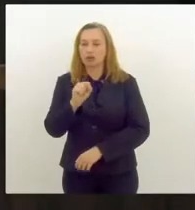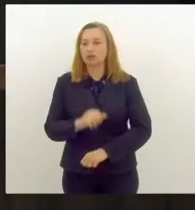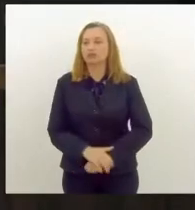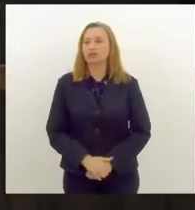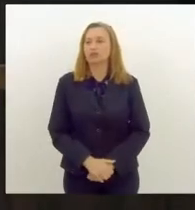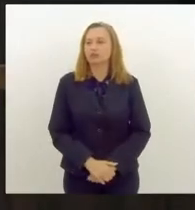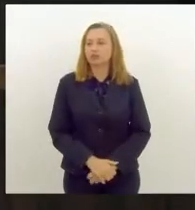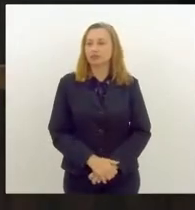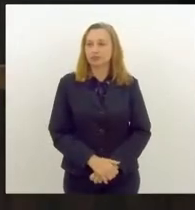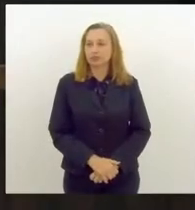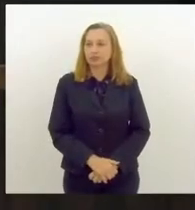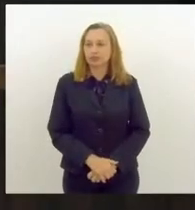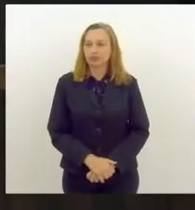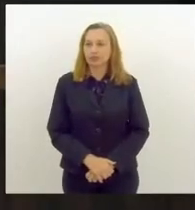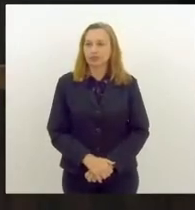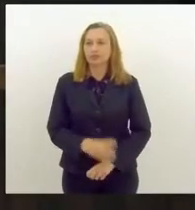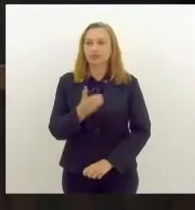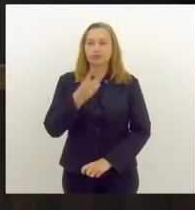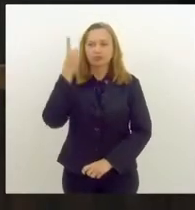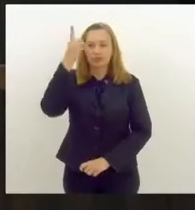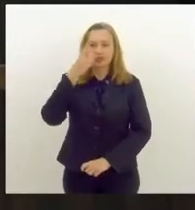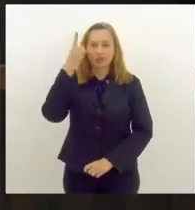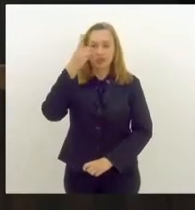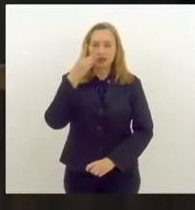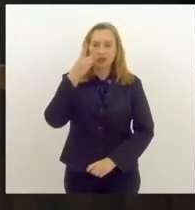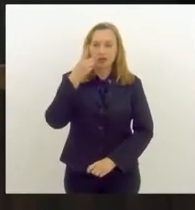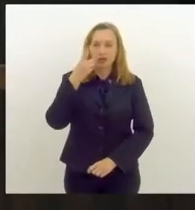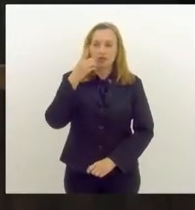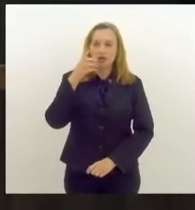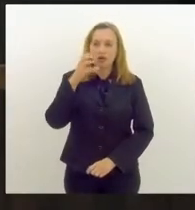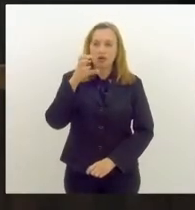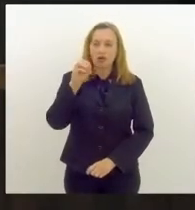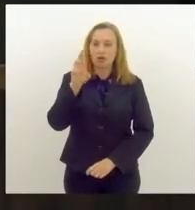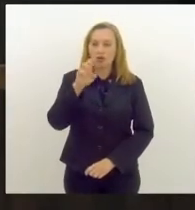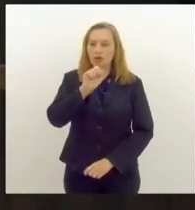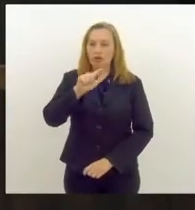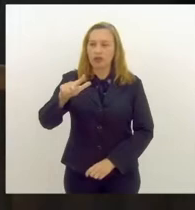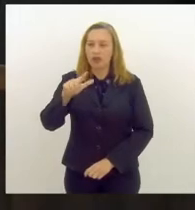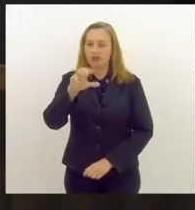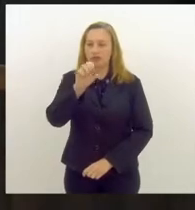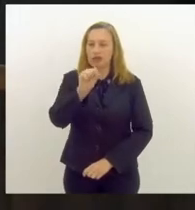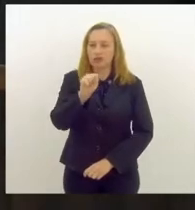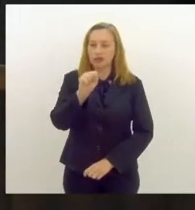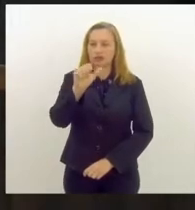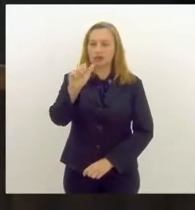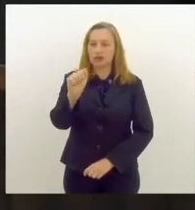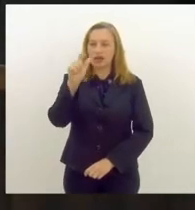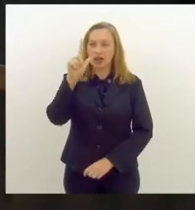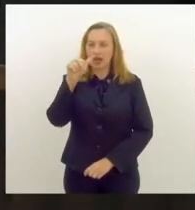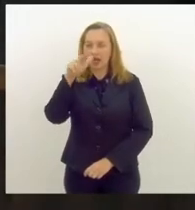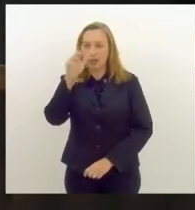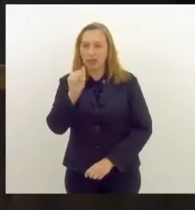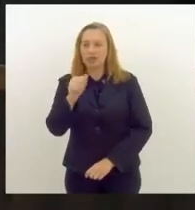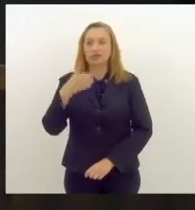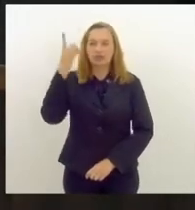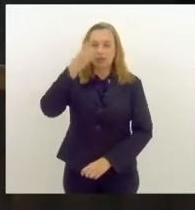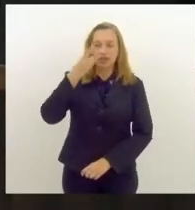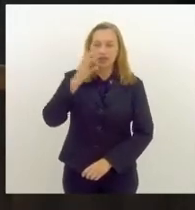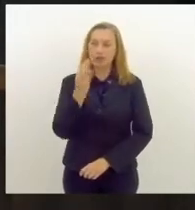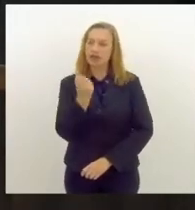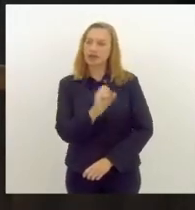Augusto. Deputado Coronel Salema. Deputado Coronel Salema. Deputada Marta